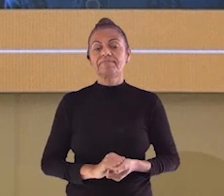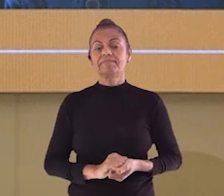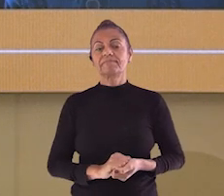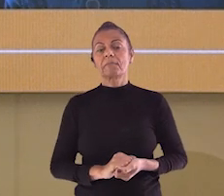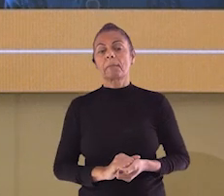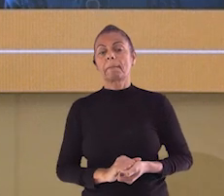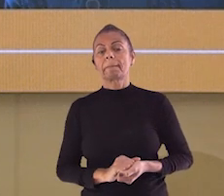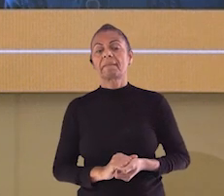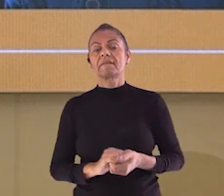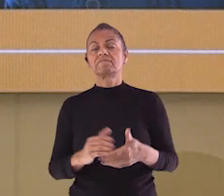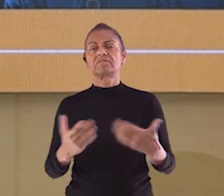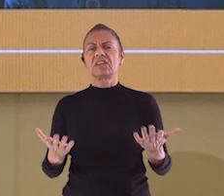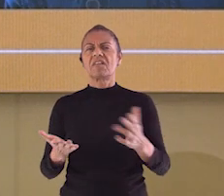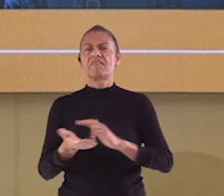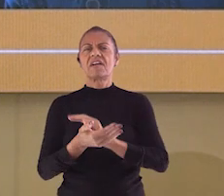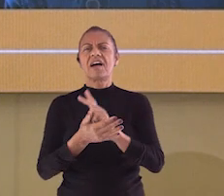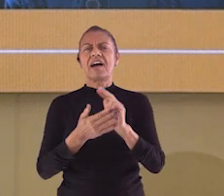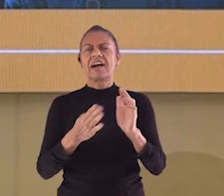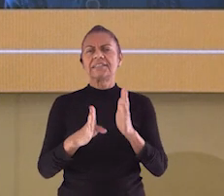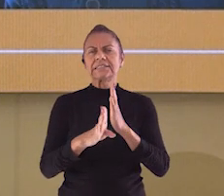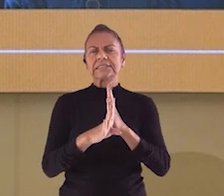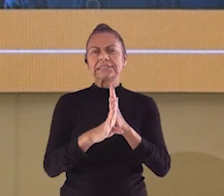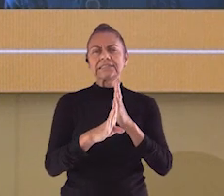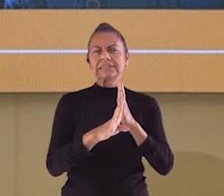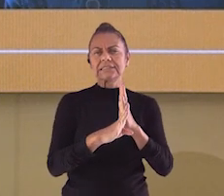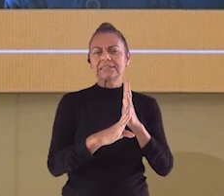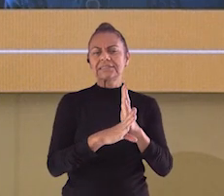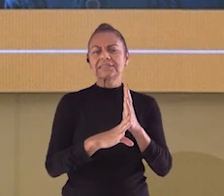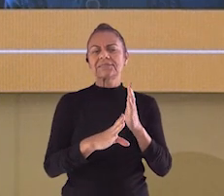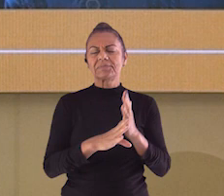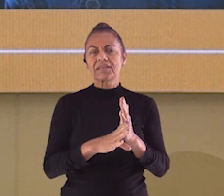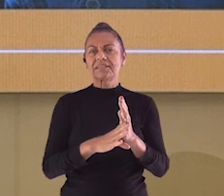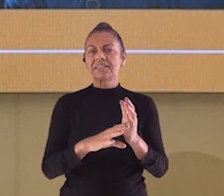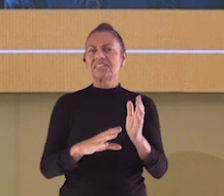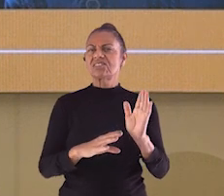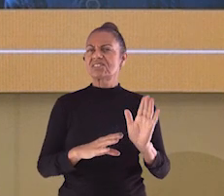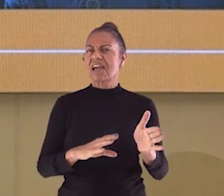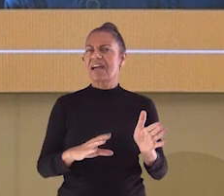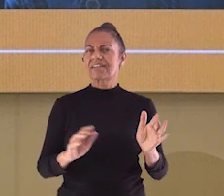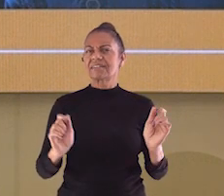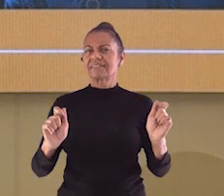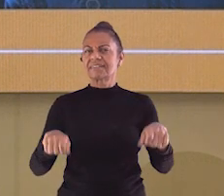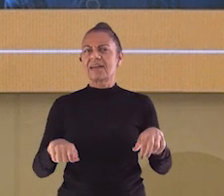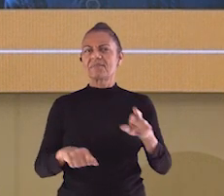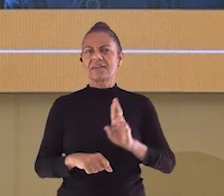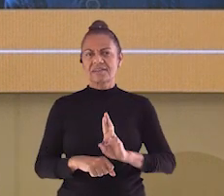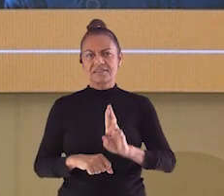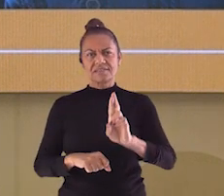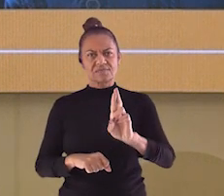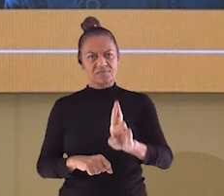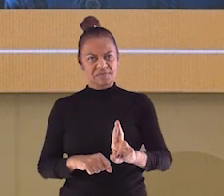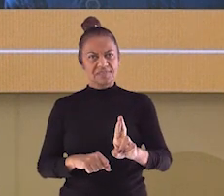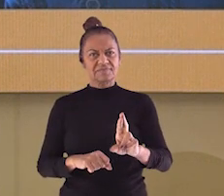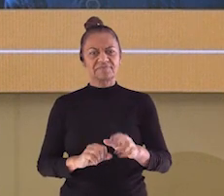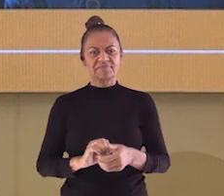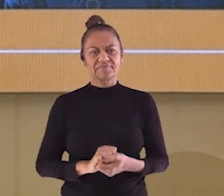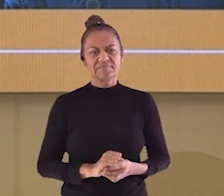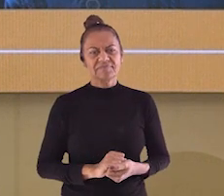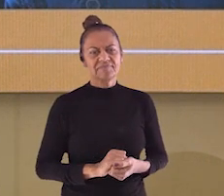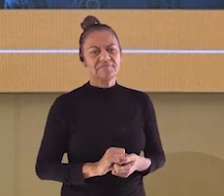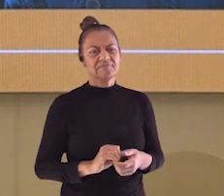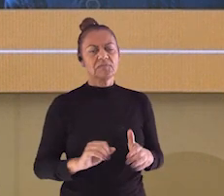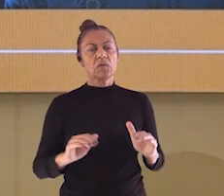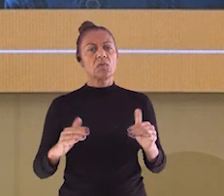instrumentos, acho que a gente já pode descobrir a resposta da nossa pergunta do dia, que está aqui na tela